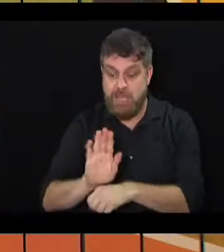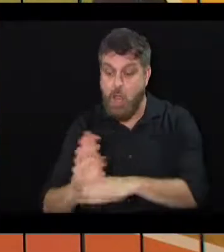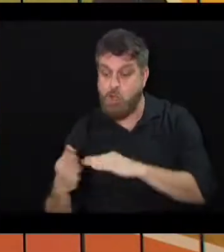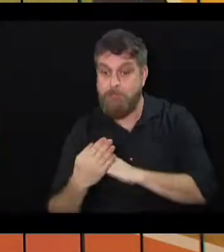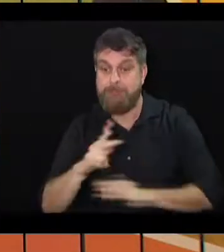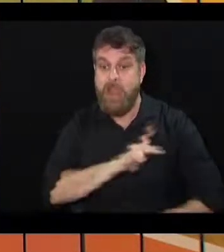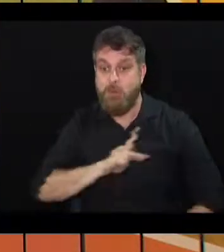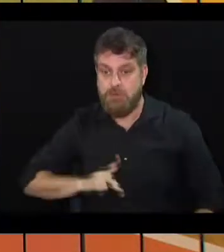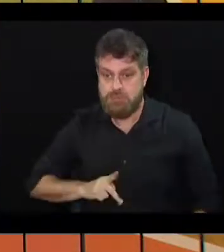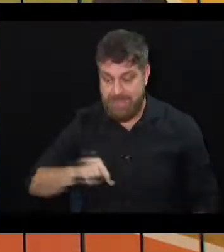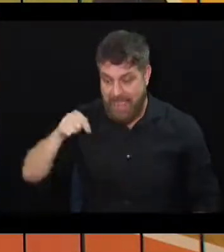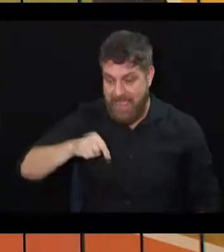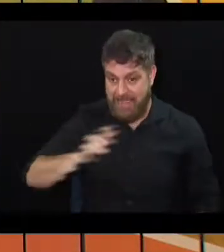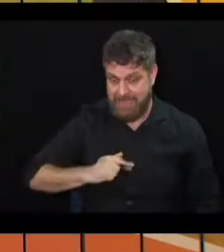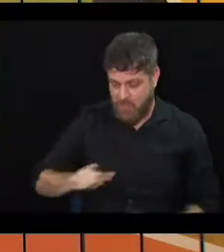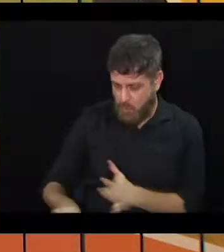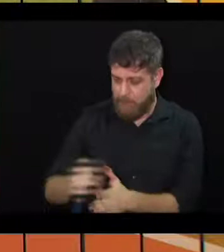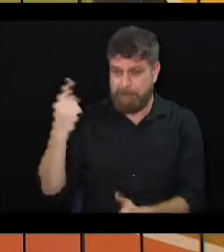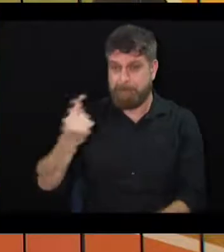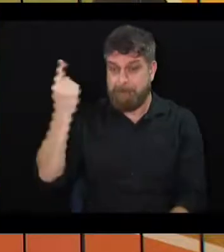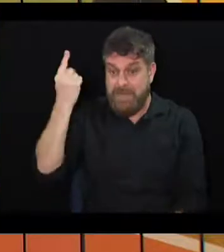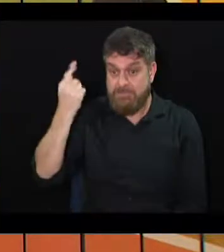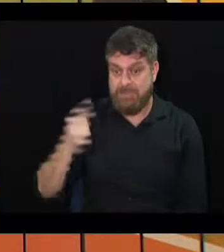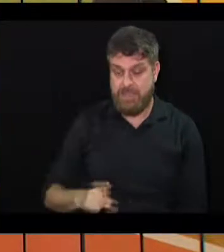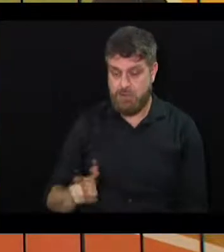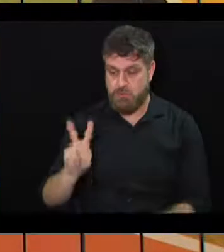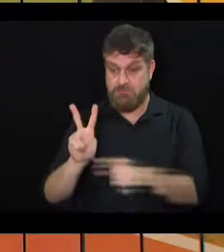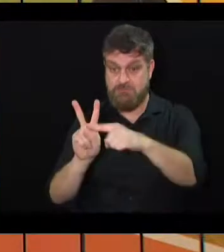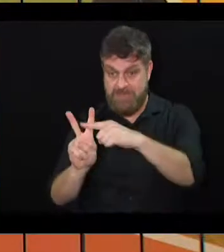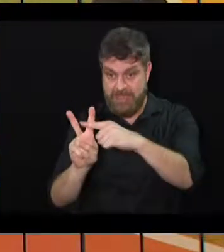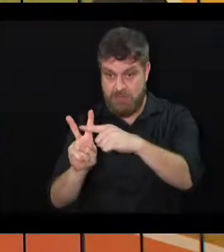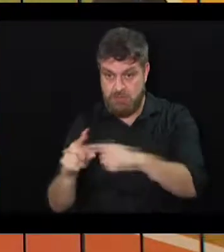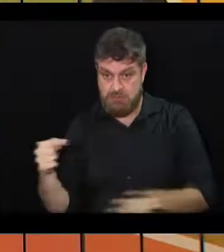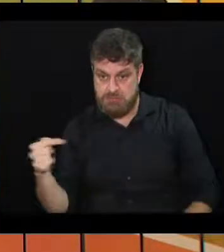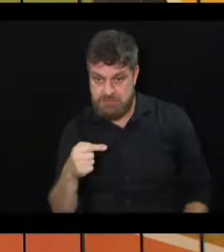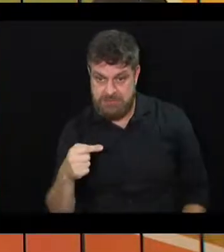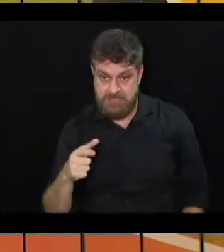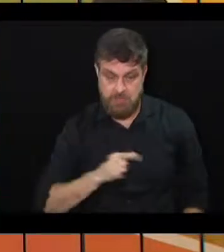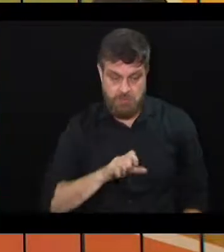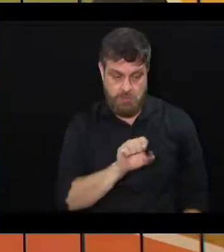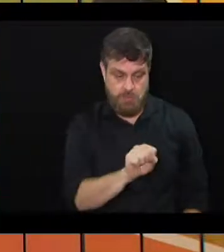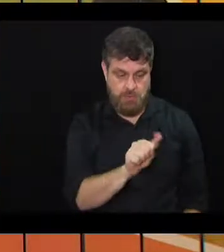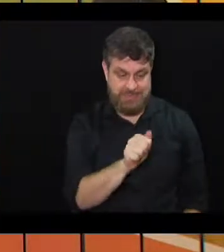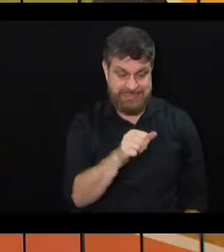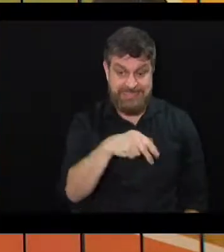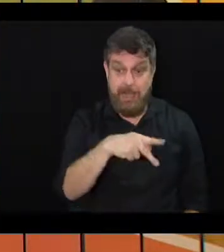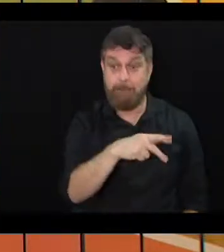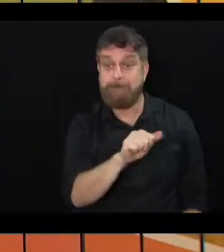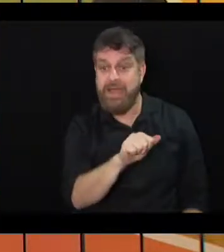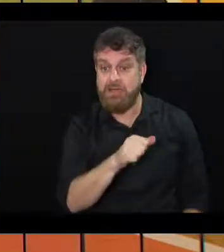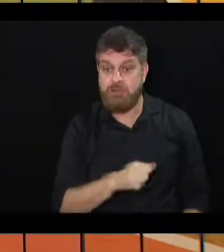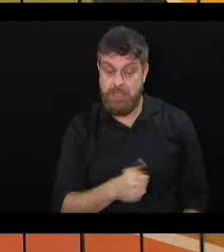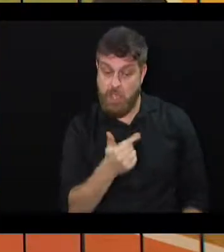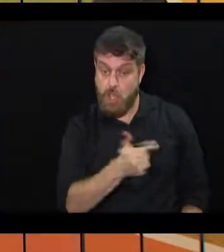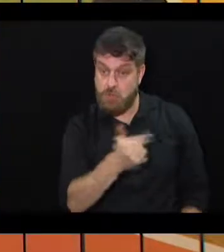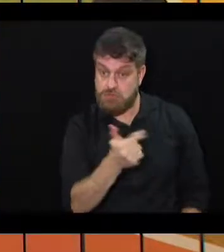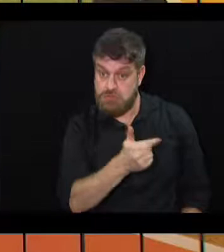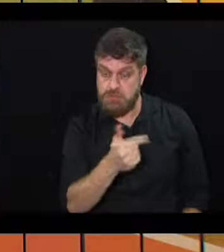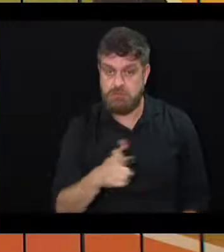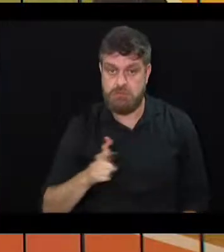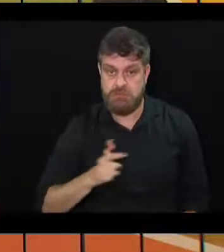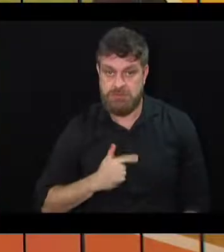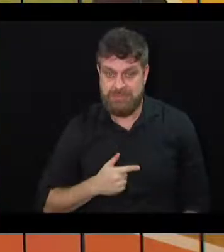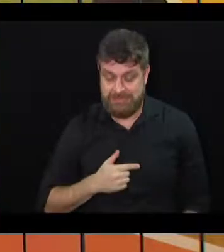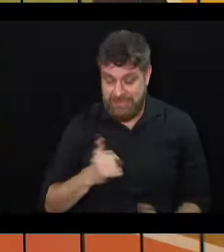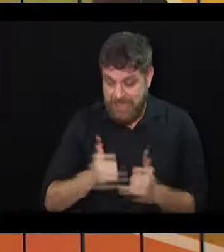líder Veracruz, aqui de Campinas, recebe o Sampaio Basquete, que é o vice-líder. Última rodada da primeira fase da